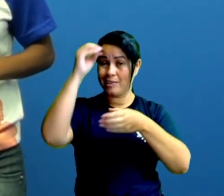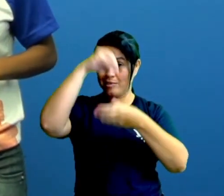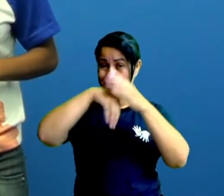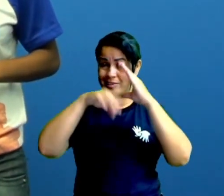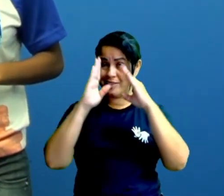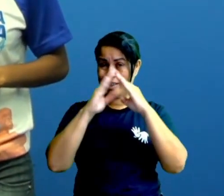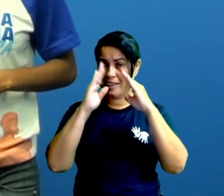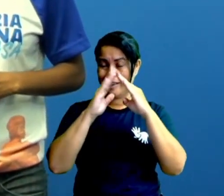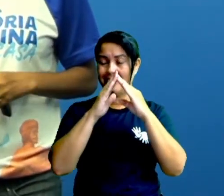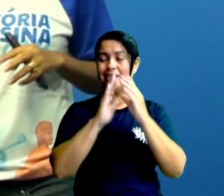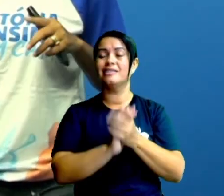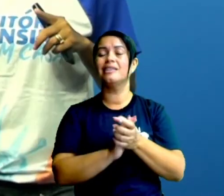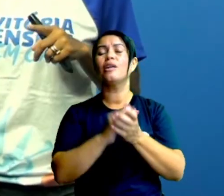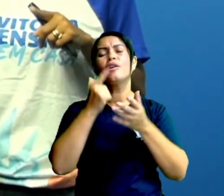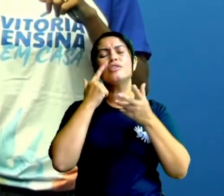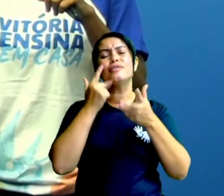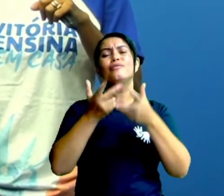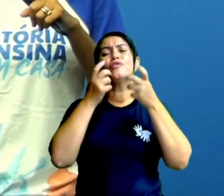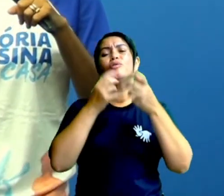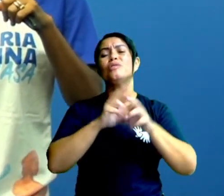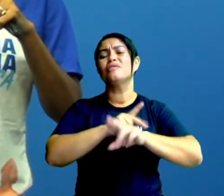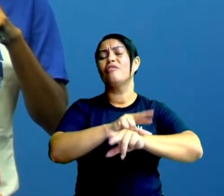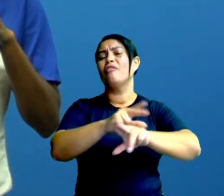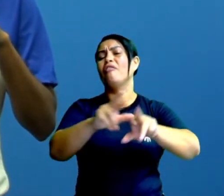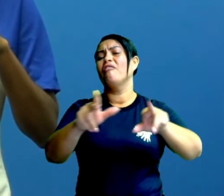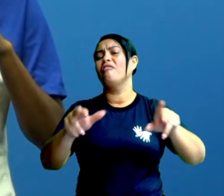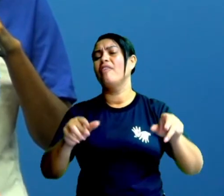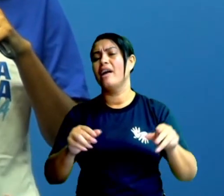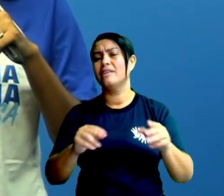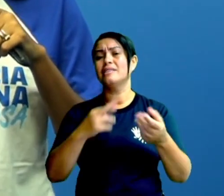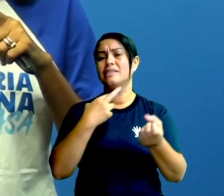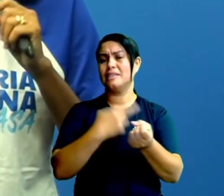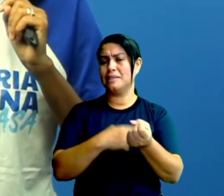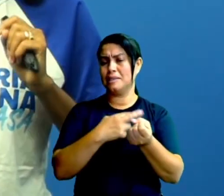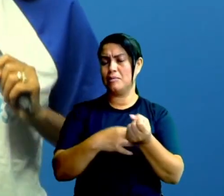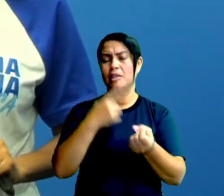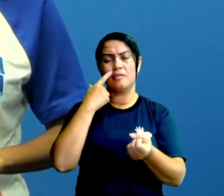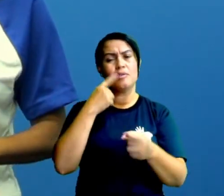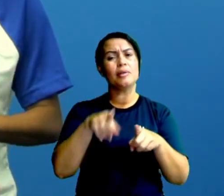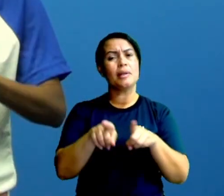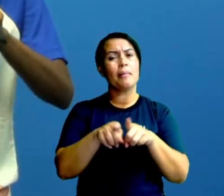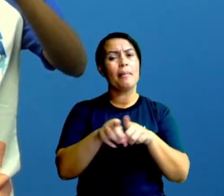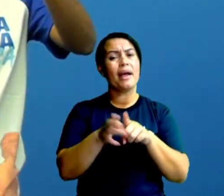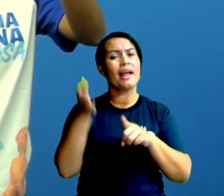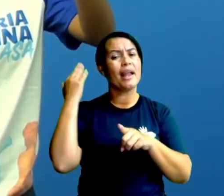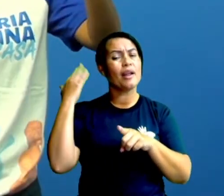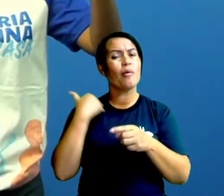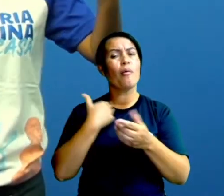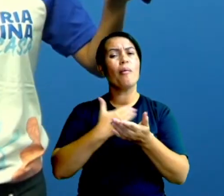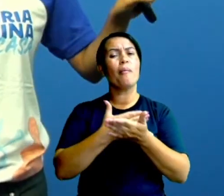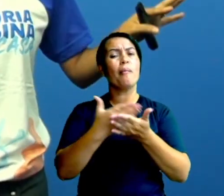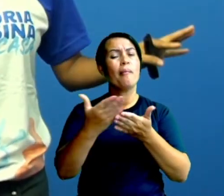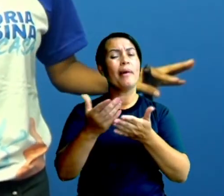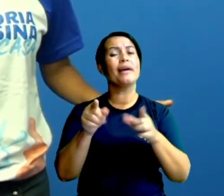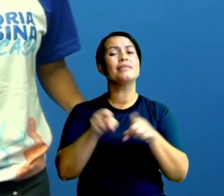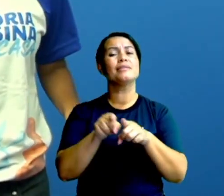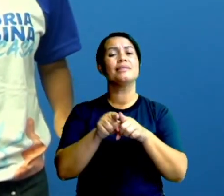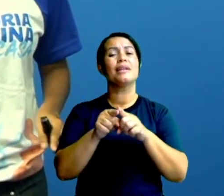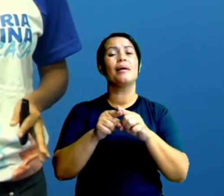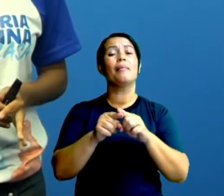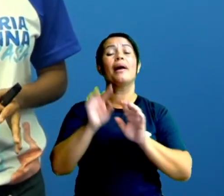várias rimas e vemos também a rima dos bichos lá no começo não foi e vimos também